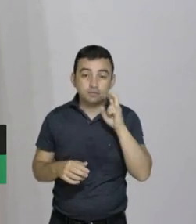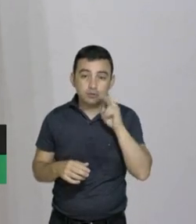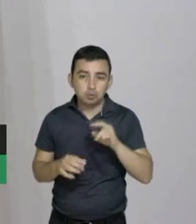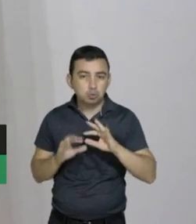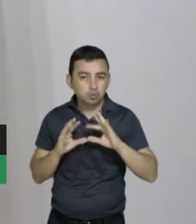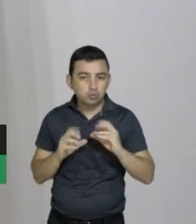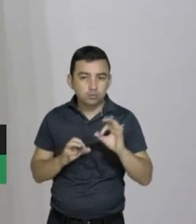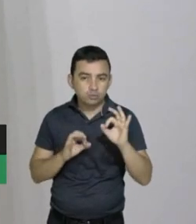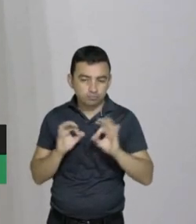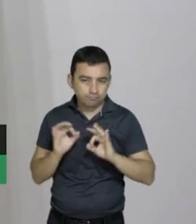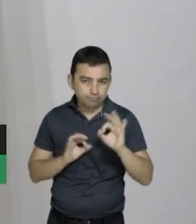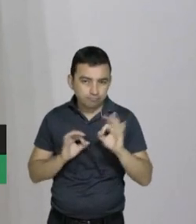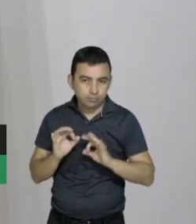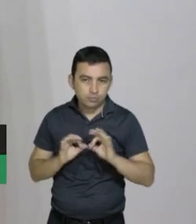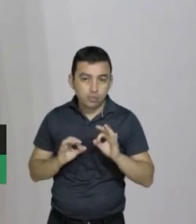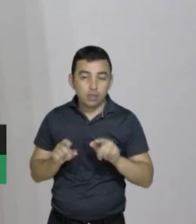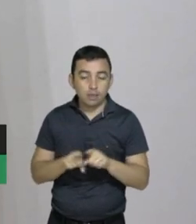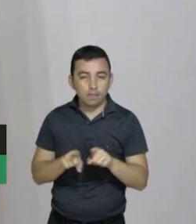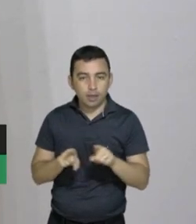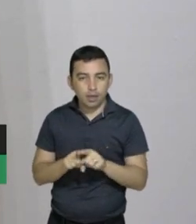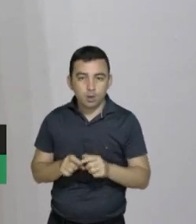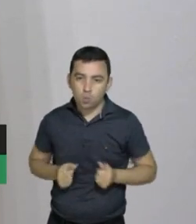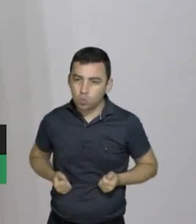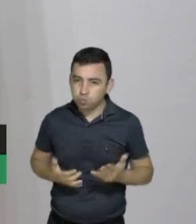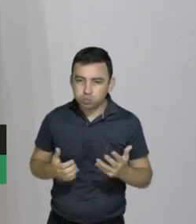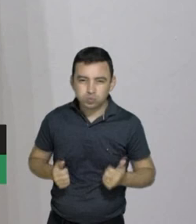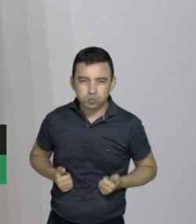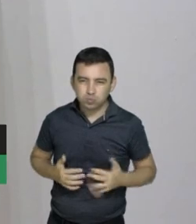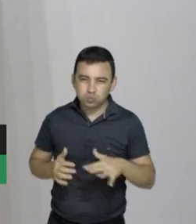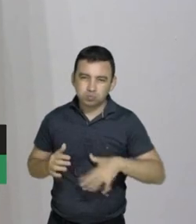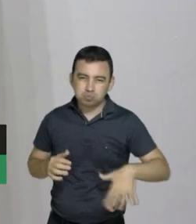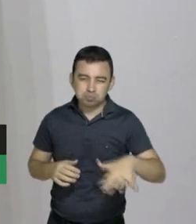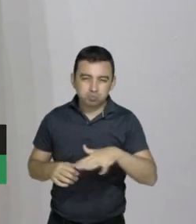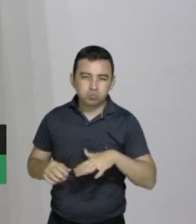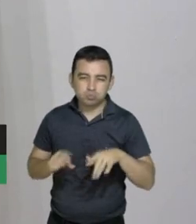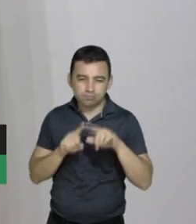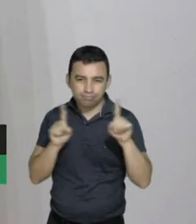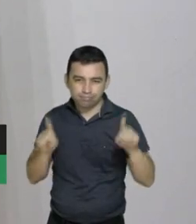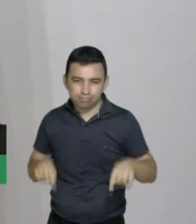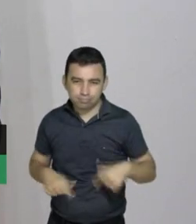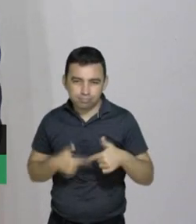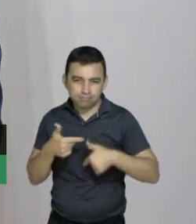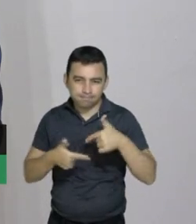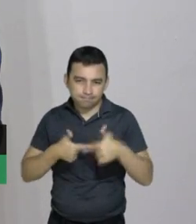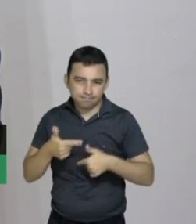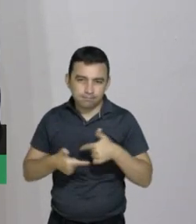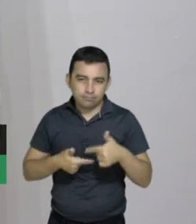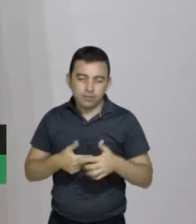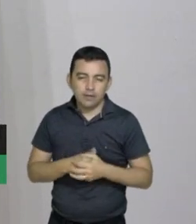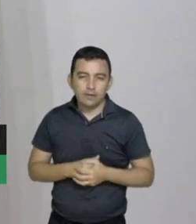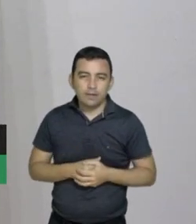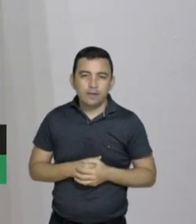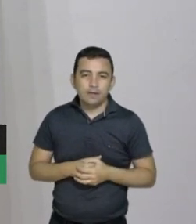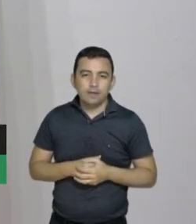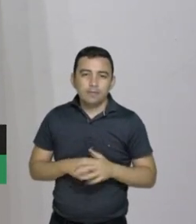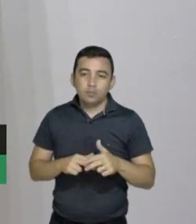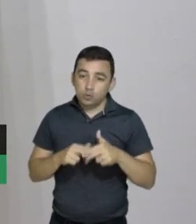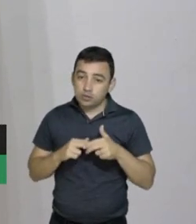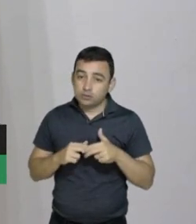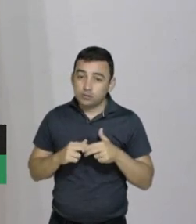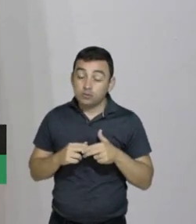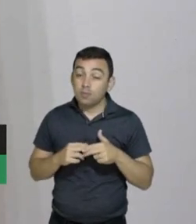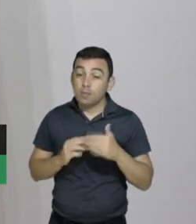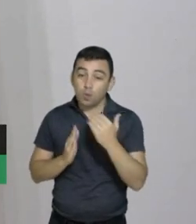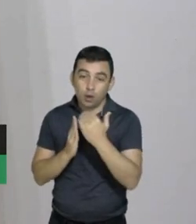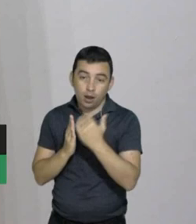a despesa do custo da máquina da máquina pública então o programa que nós vamos conversar como conversar conversar sobre